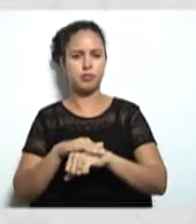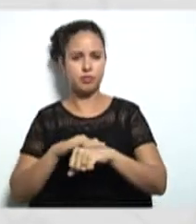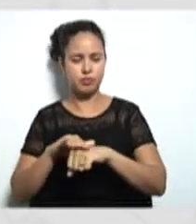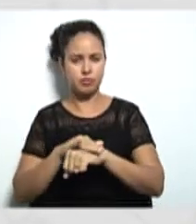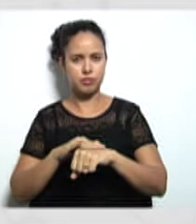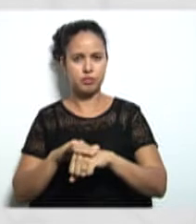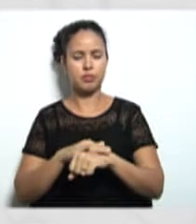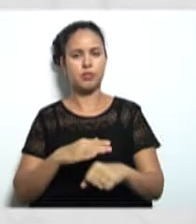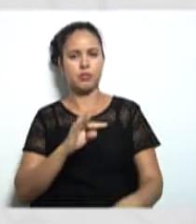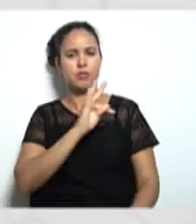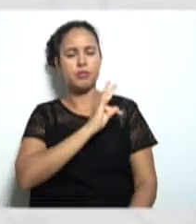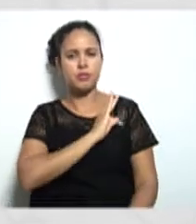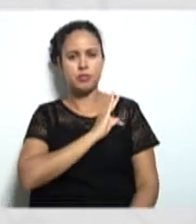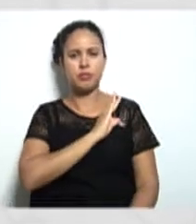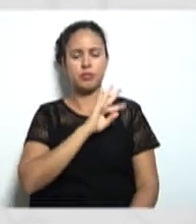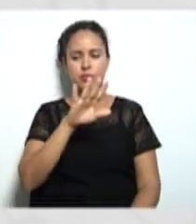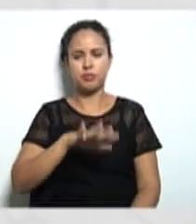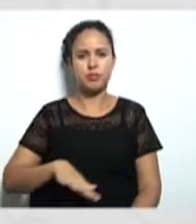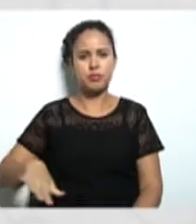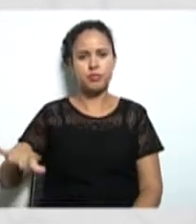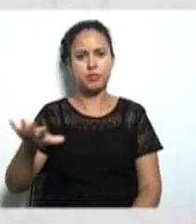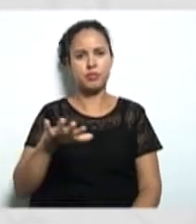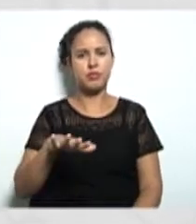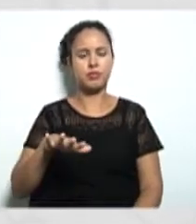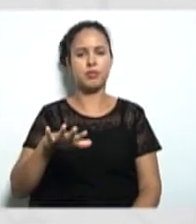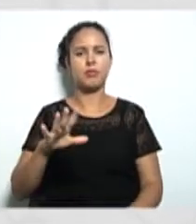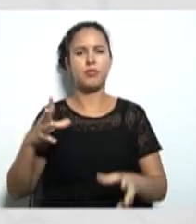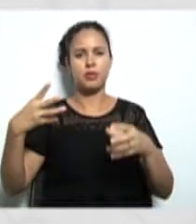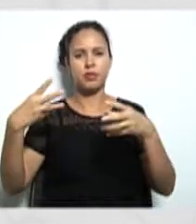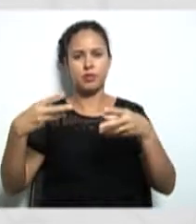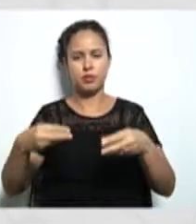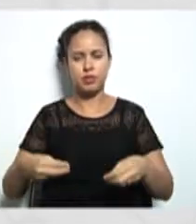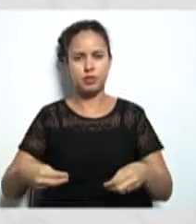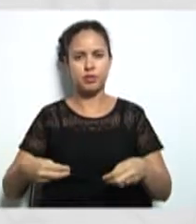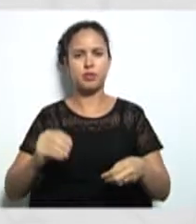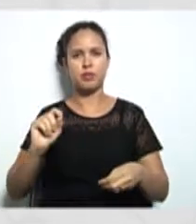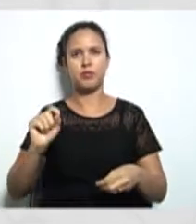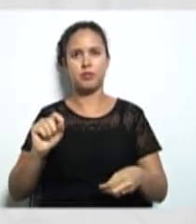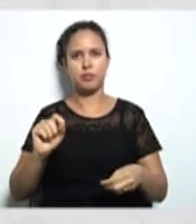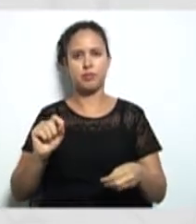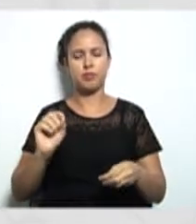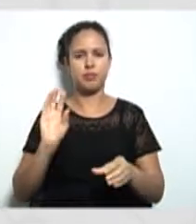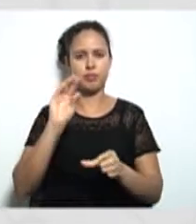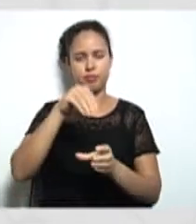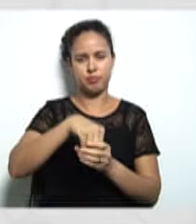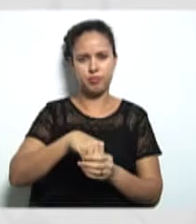de cooperativismo. Então, todos esses elementos fazem parte do projeto. Você vai definir